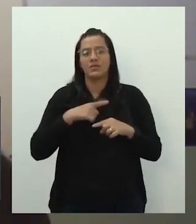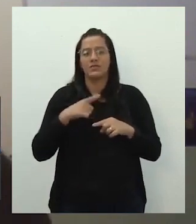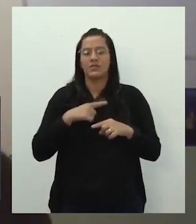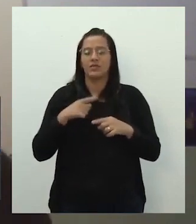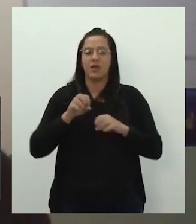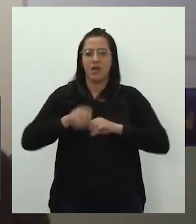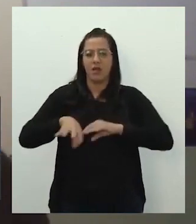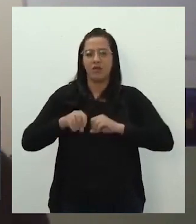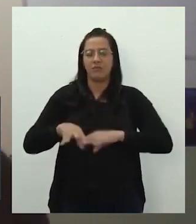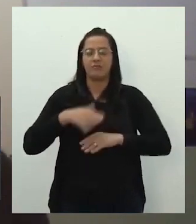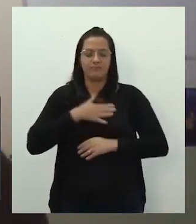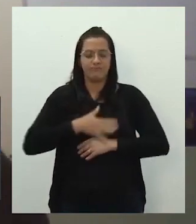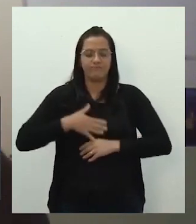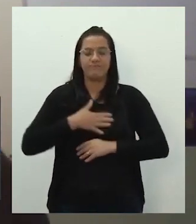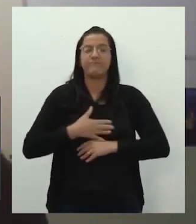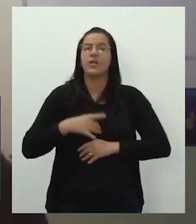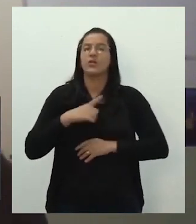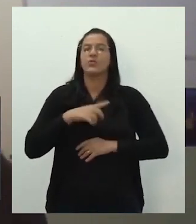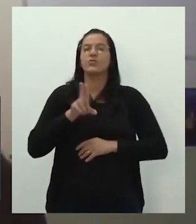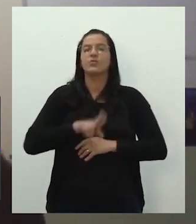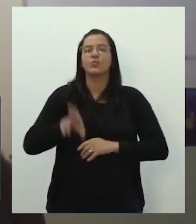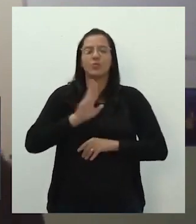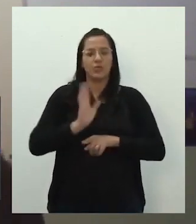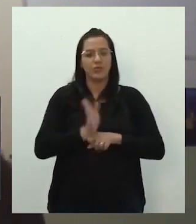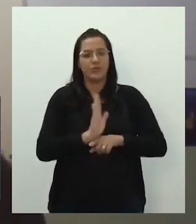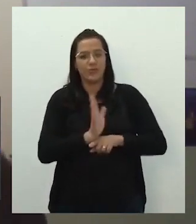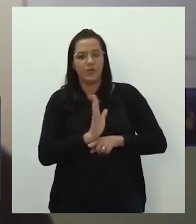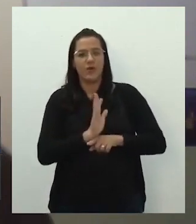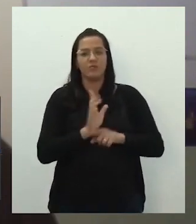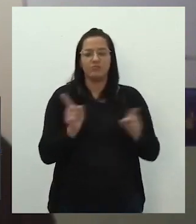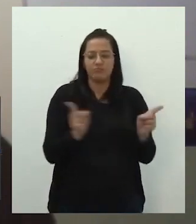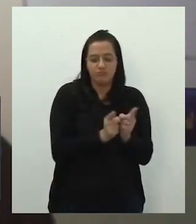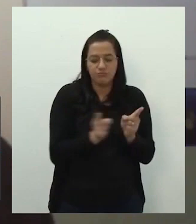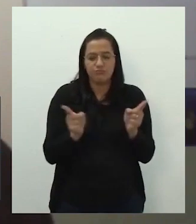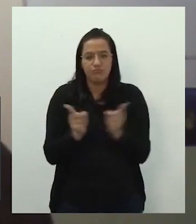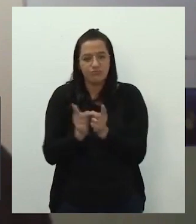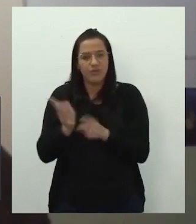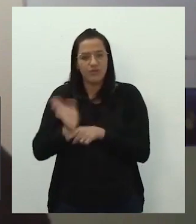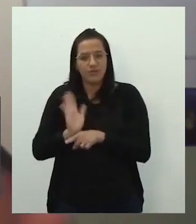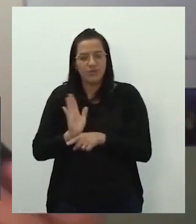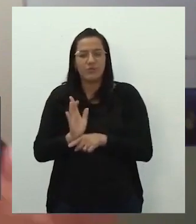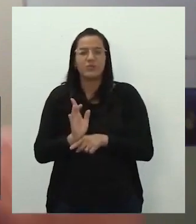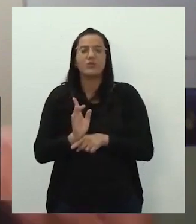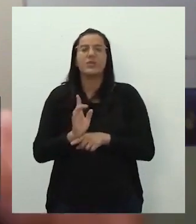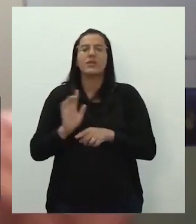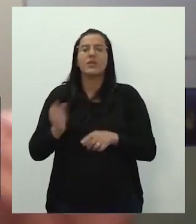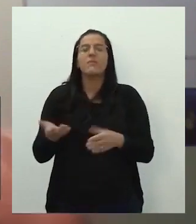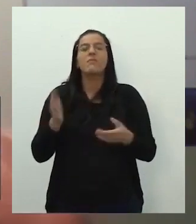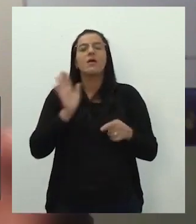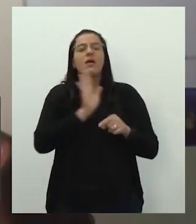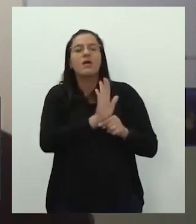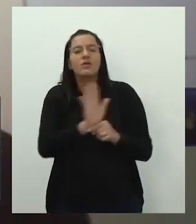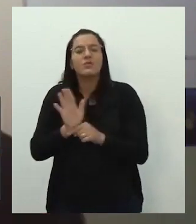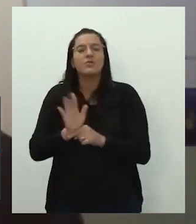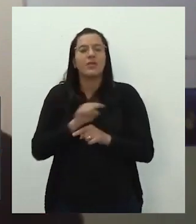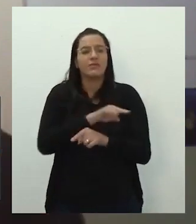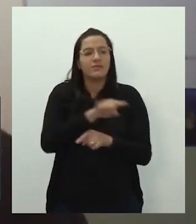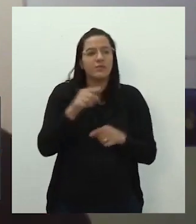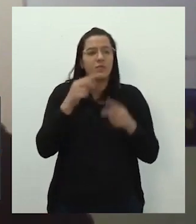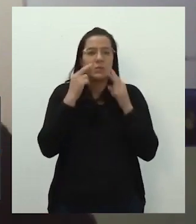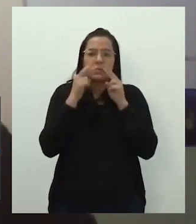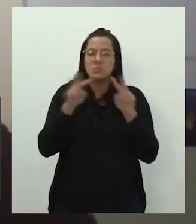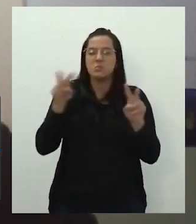agradável, a gente usou bastante vídeos, né? Foram alguns recortes de vídeos, para dar um suporte, né? Até ajudar a ver outros pontos de vista,